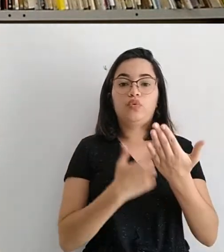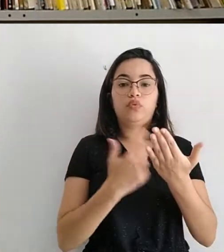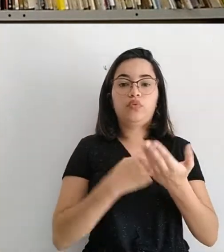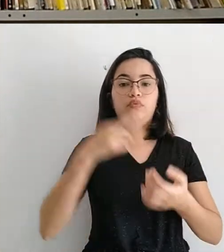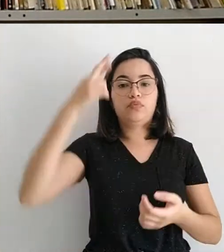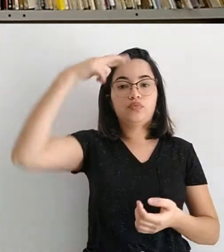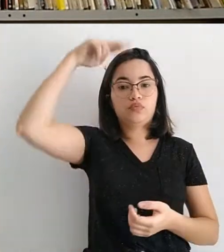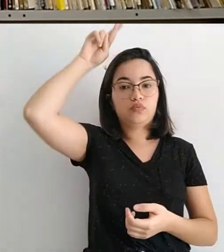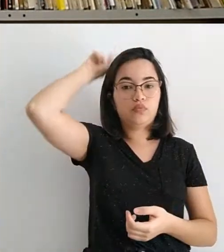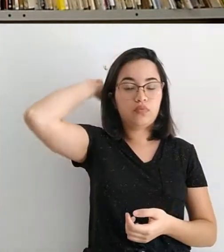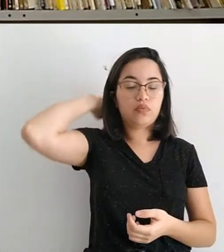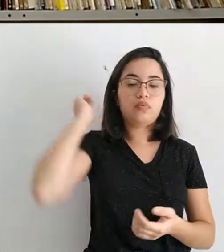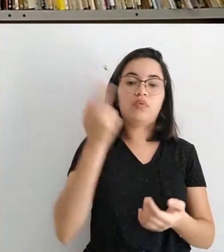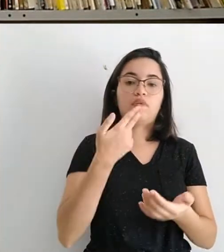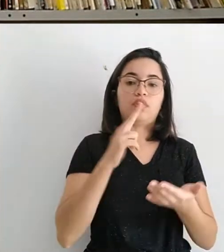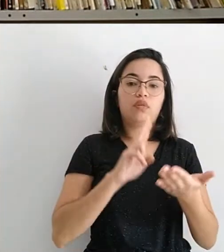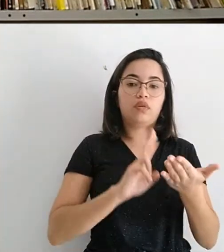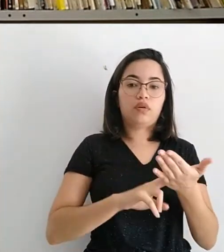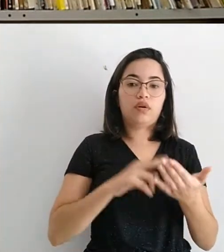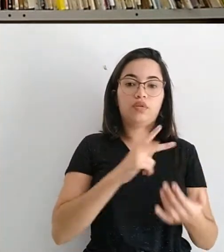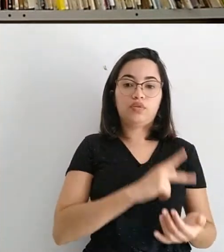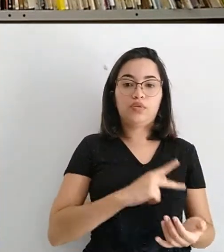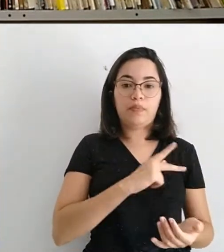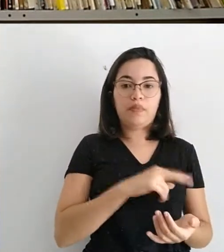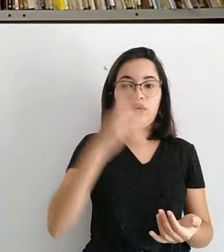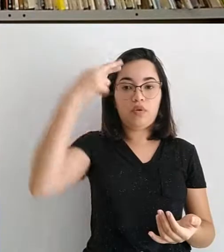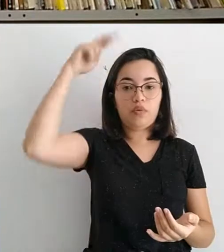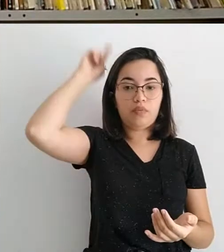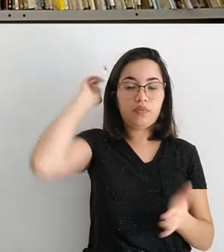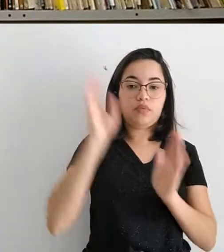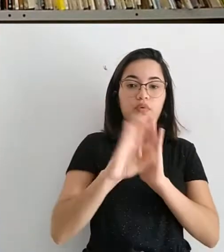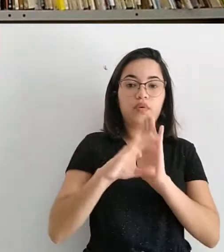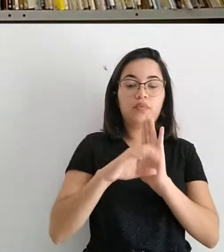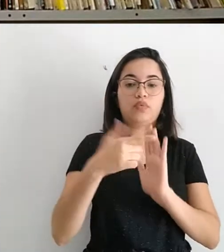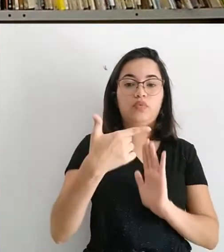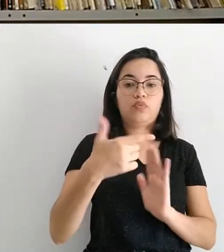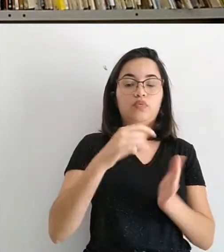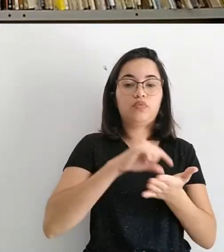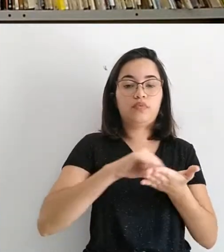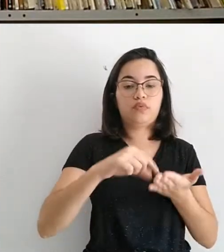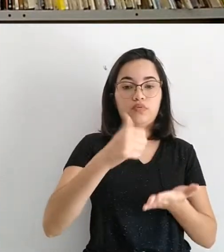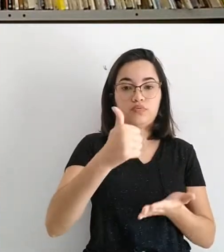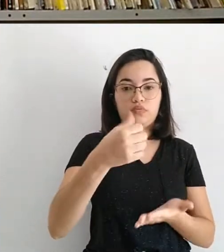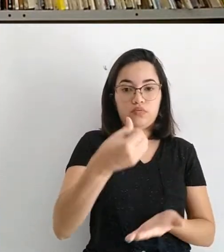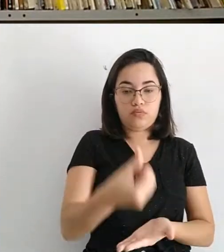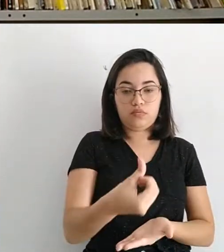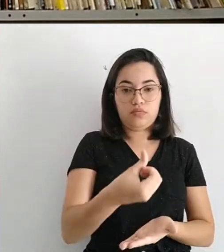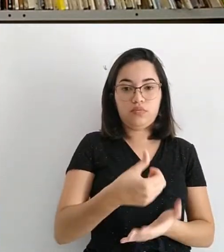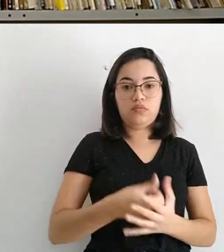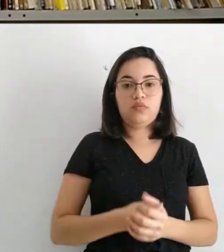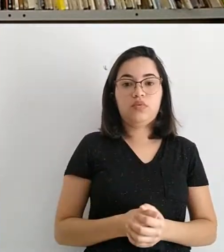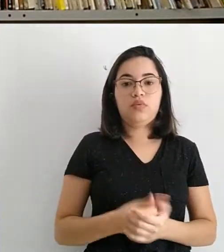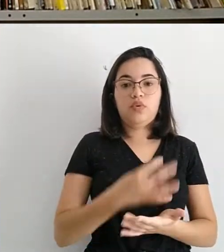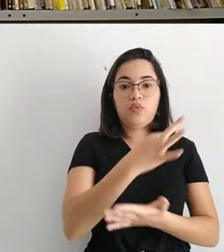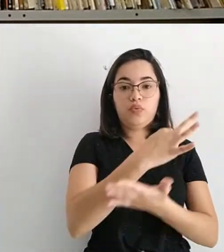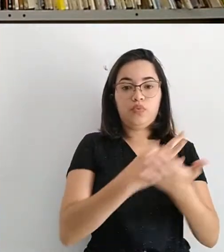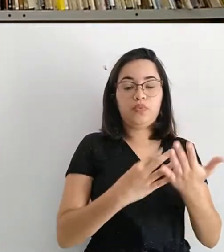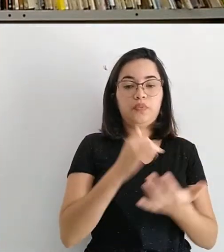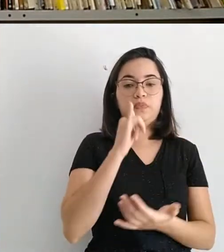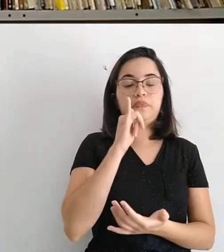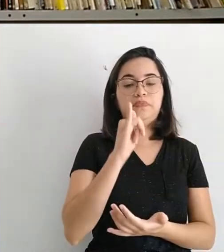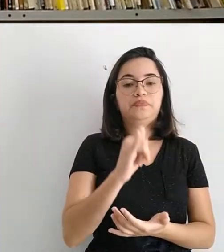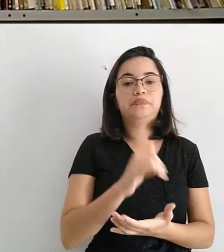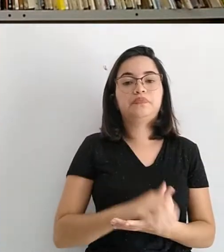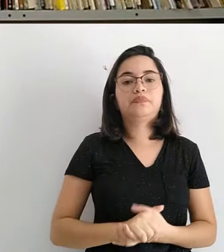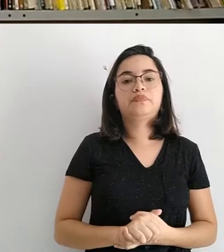livro de Romanos, na carta de Paulo aos Romanos, no capítulo 2, verso 16, o texto